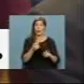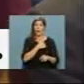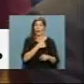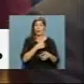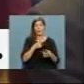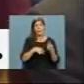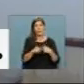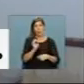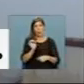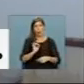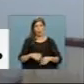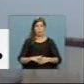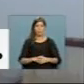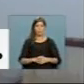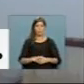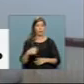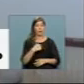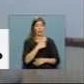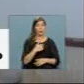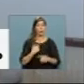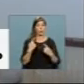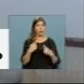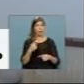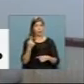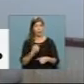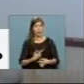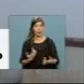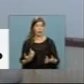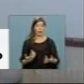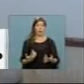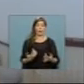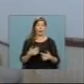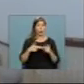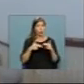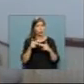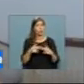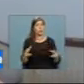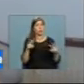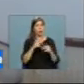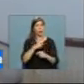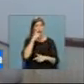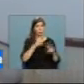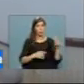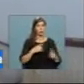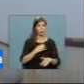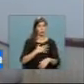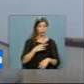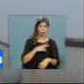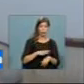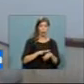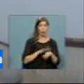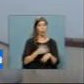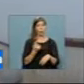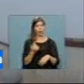para vender. Nós devíamos ter renovado a construção. Os empresários portugueses, com a crise da intervenção